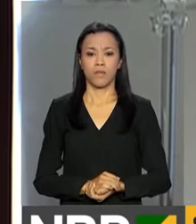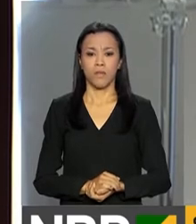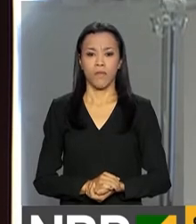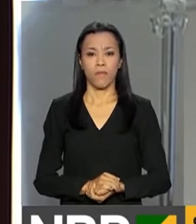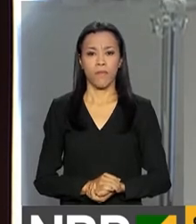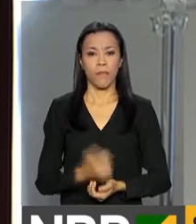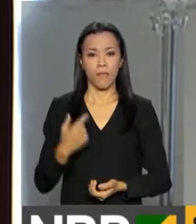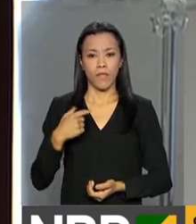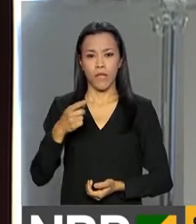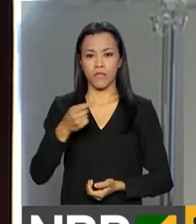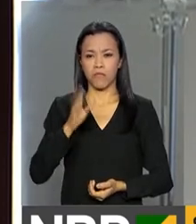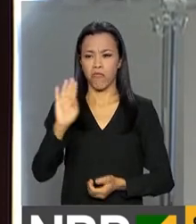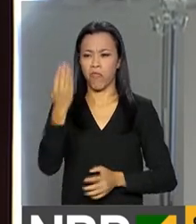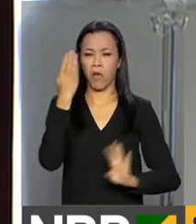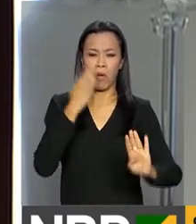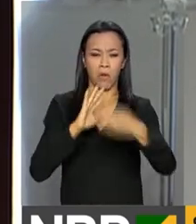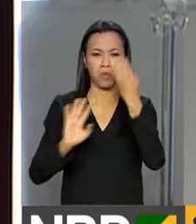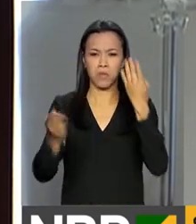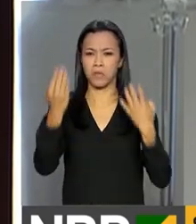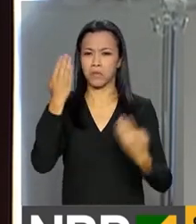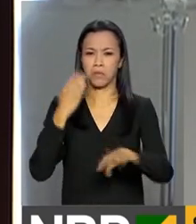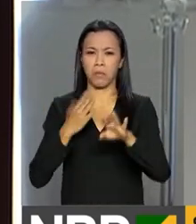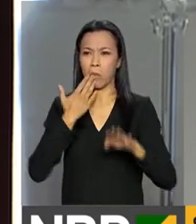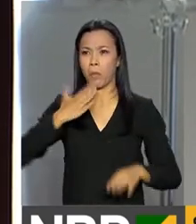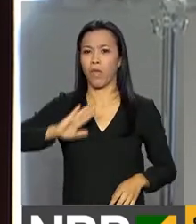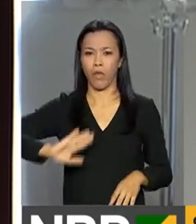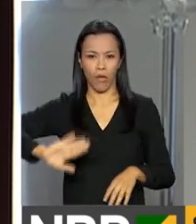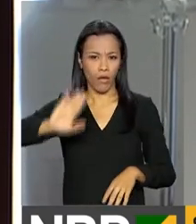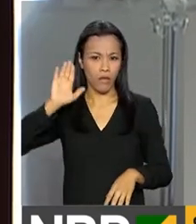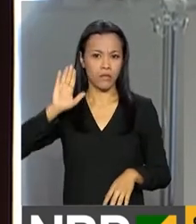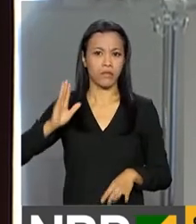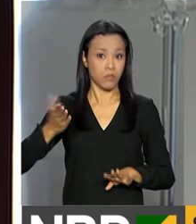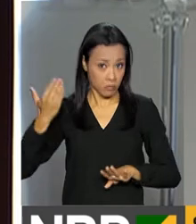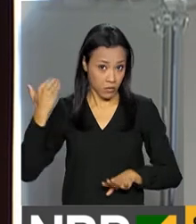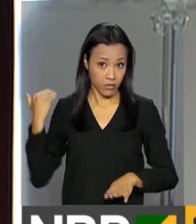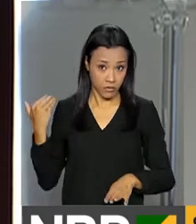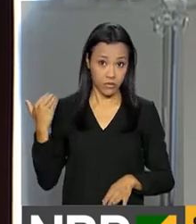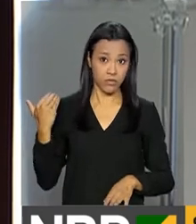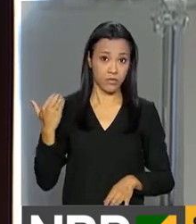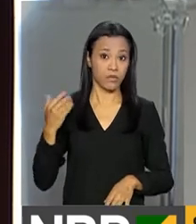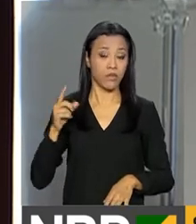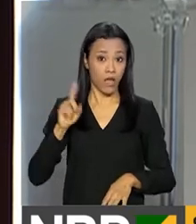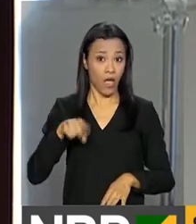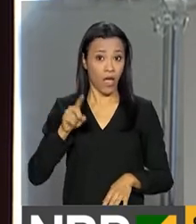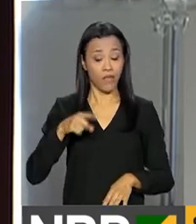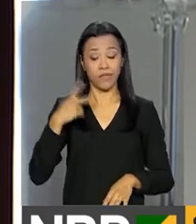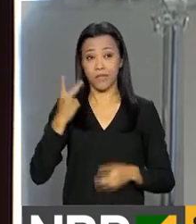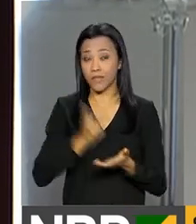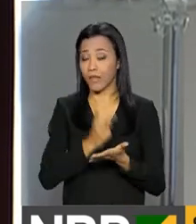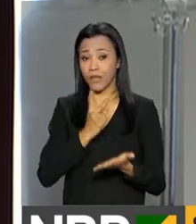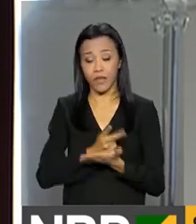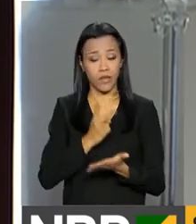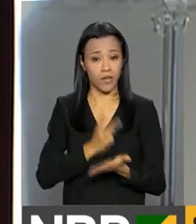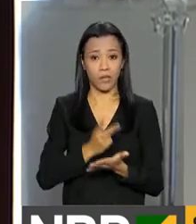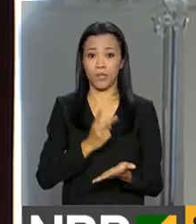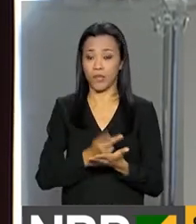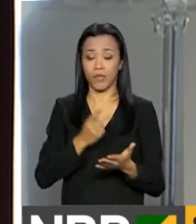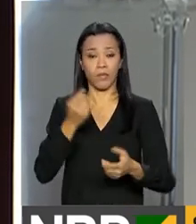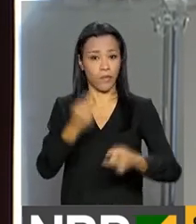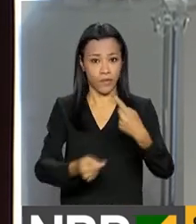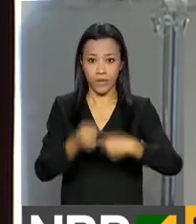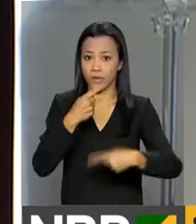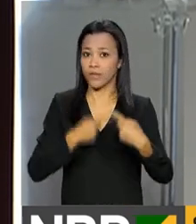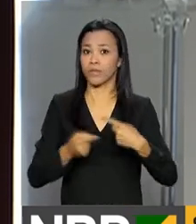as falsas promessas foram prioridades no nosso país, principalmente na política, né? Se prometeu